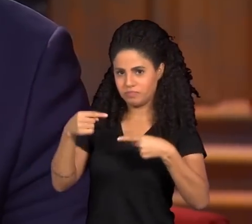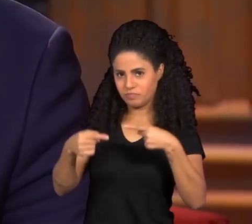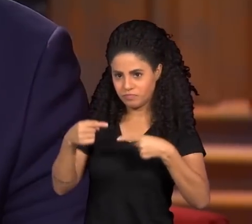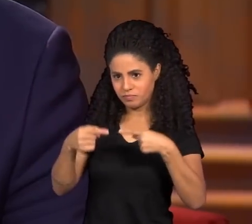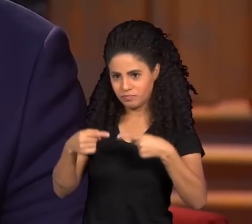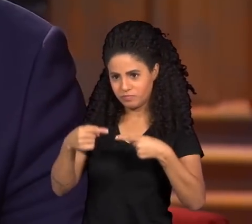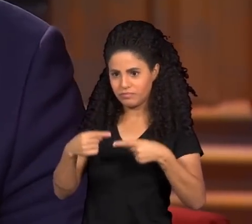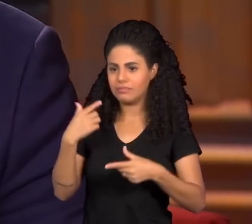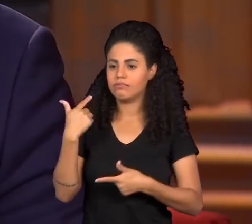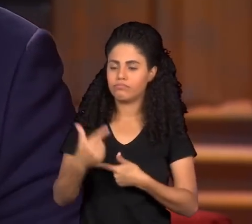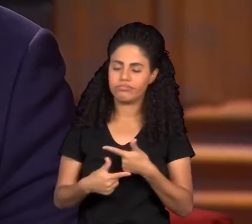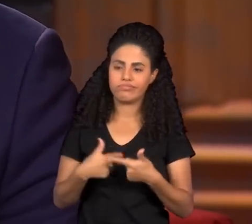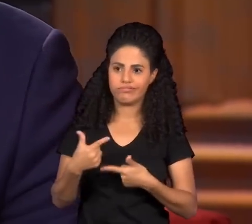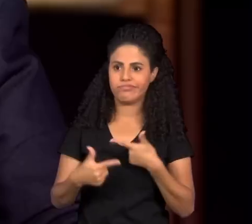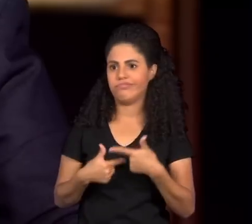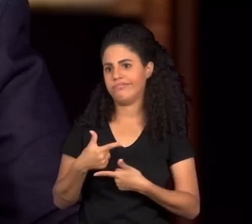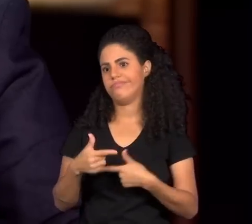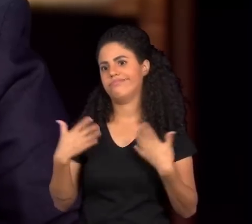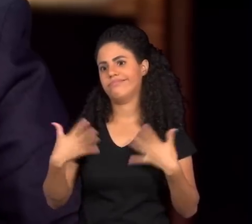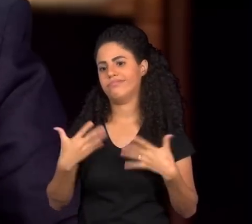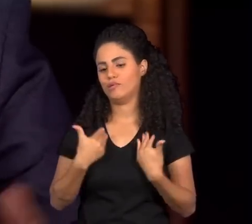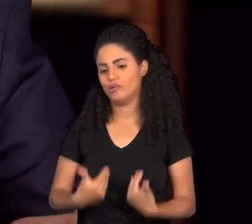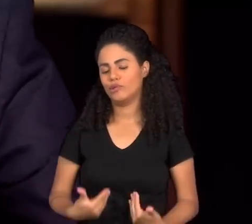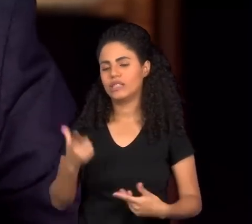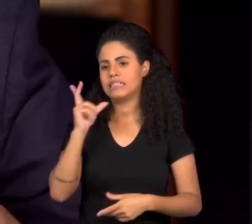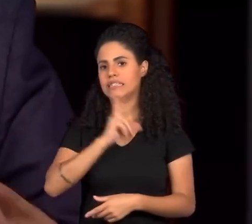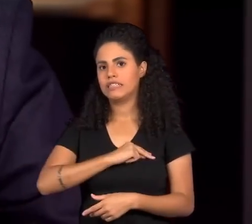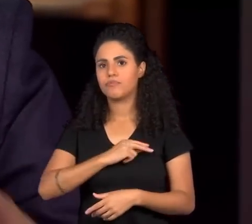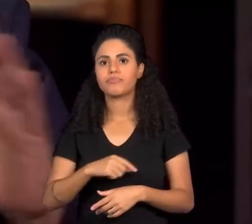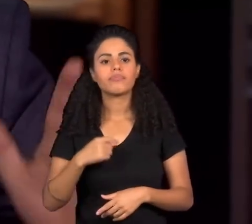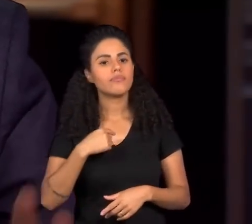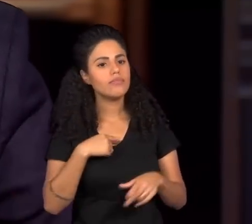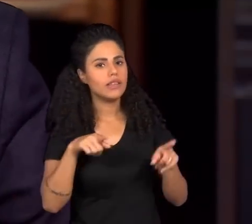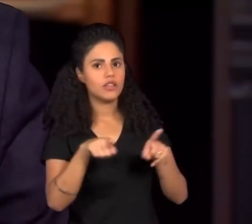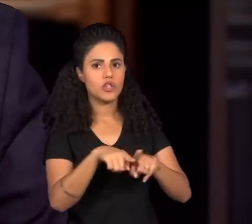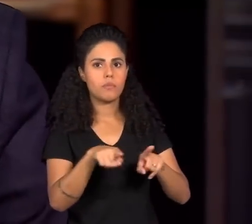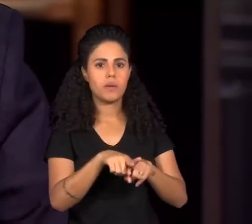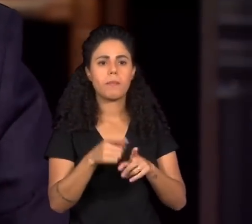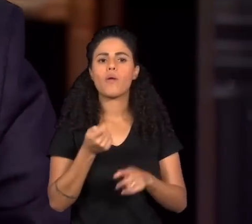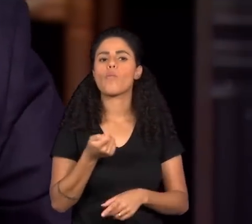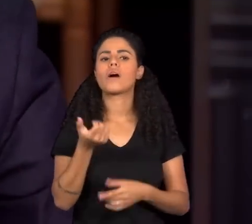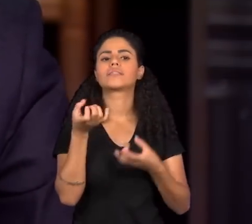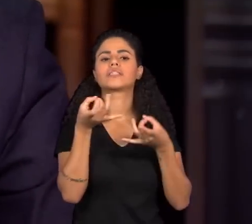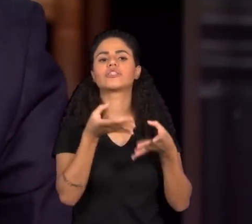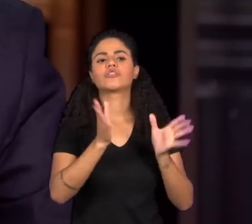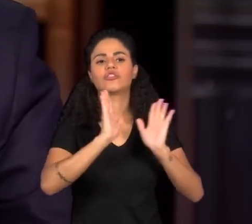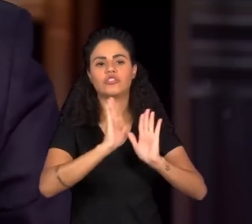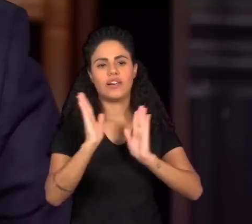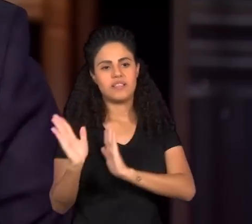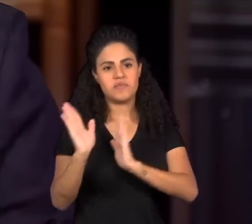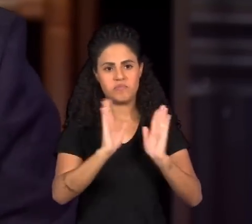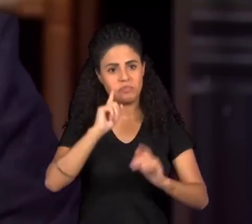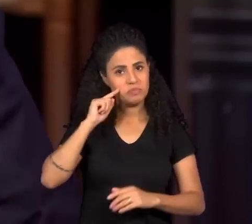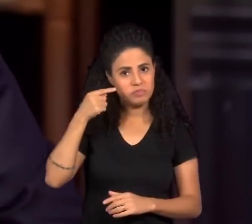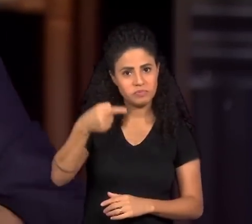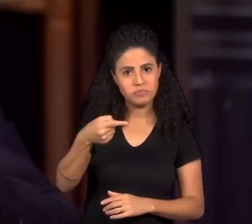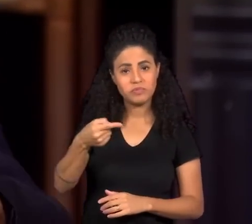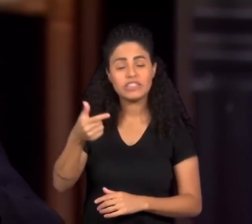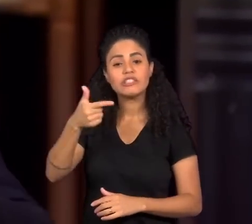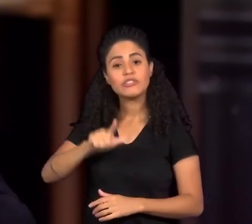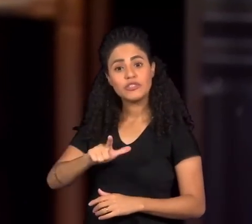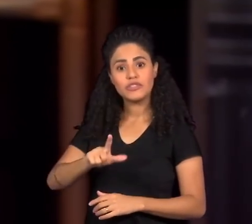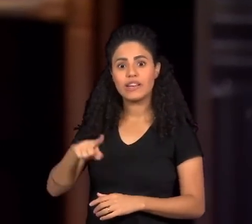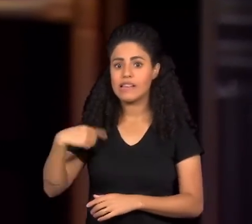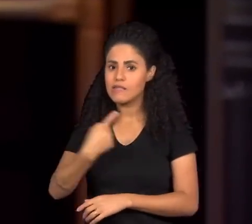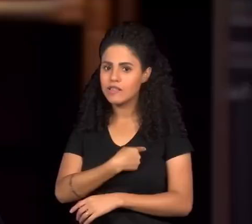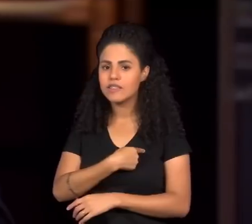dando um trabalho danado, rapaz. Eita, eu também, mas eu já quase desisti. Mas no próximo bloco eu tenho mais uma chance, porque nós vamos fazer